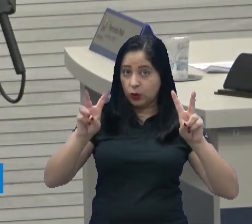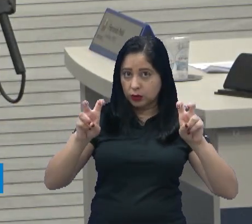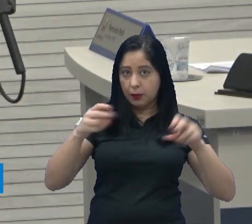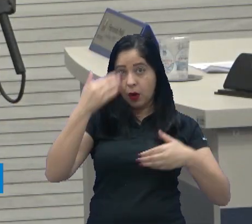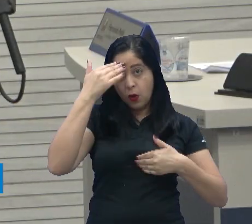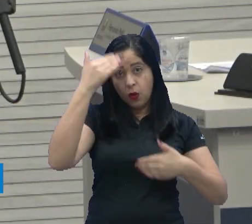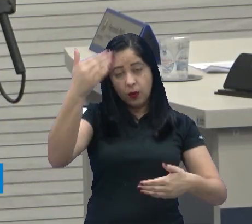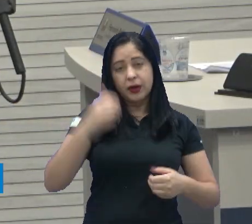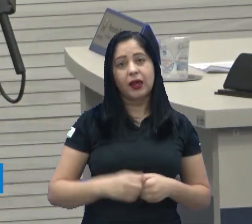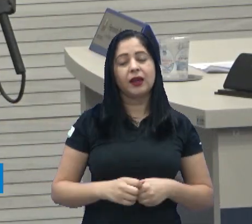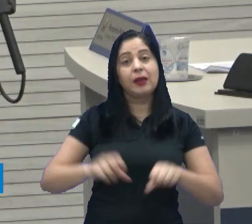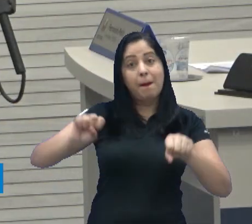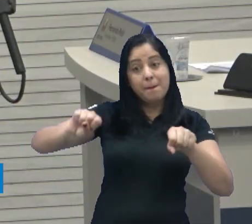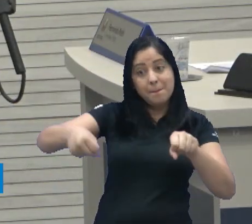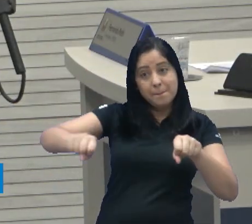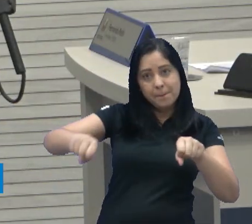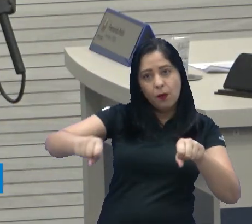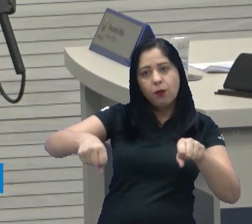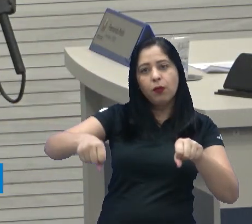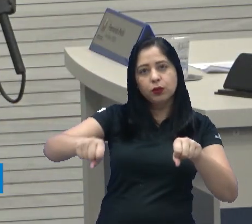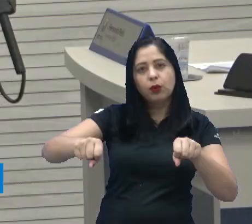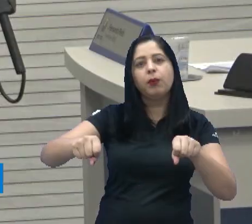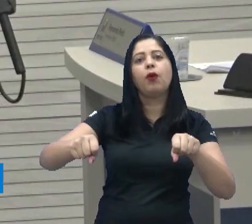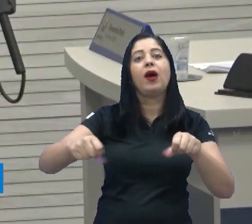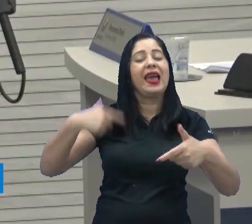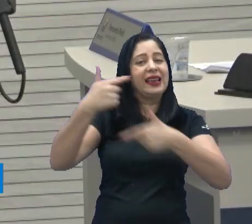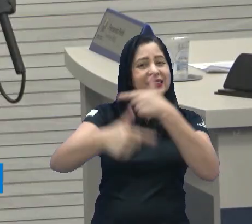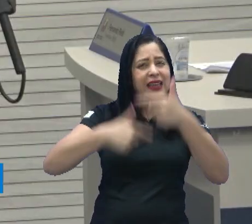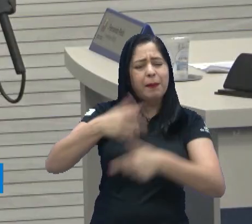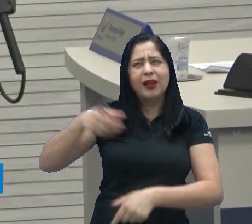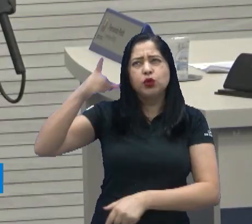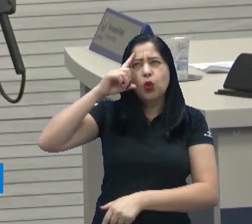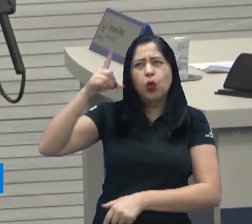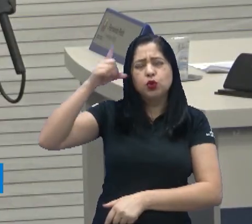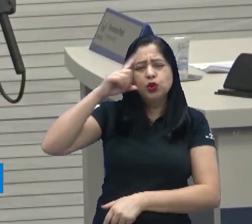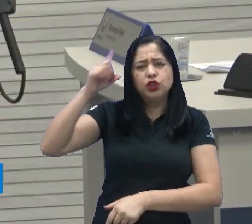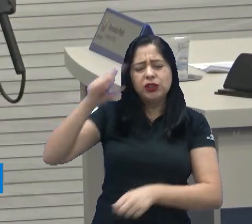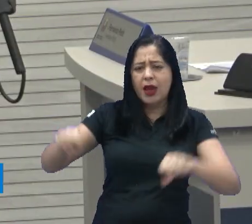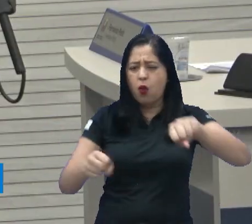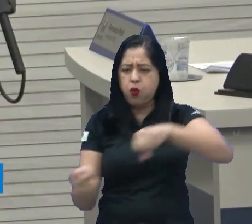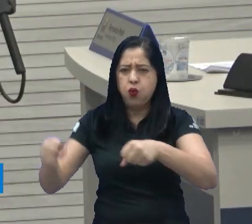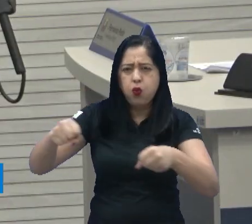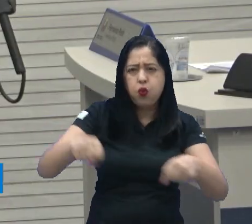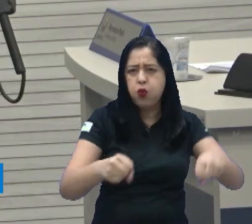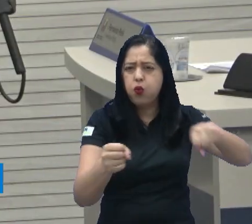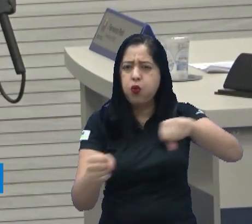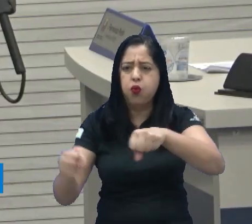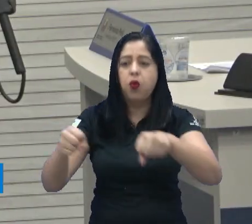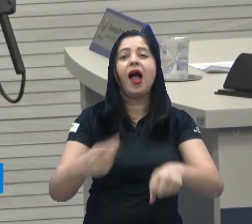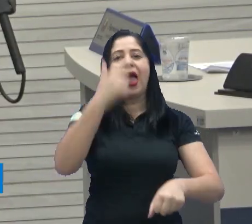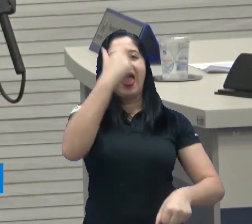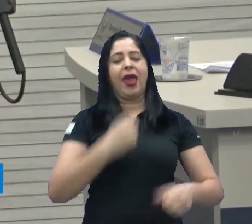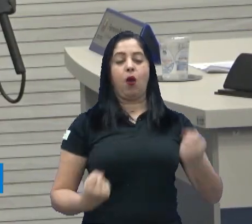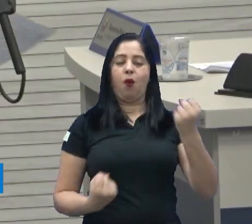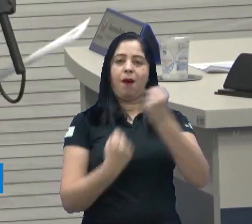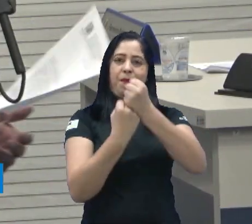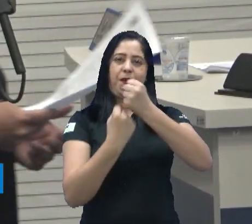aos motoboys, aos mototáxis que trabalham diariamente em cima das duas rodas, conte com o apoio deste